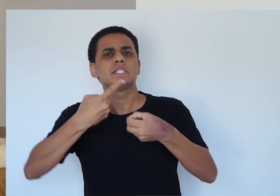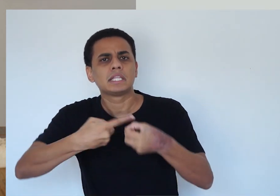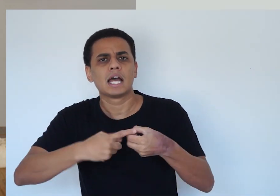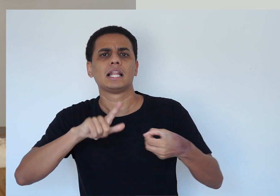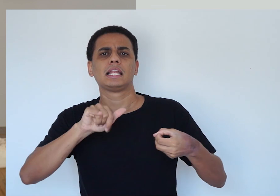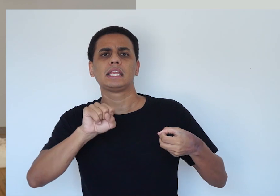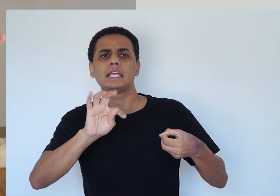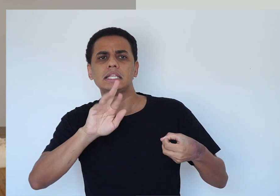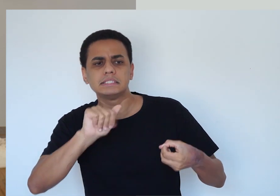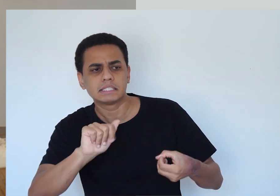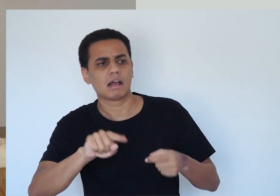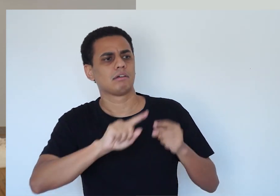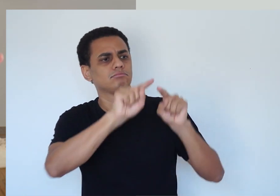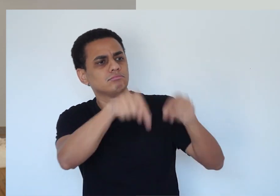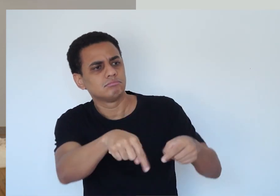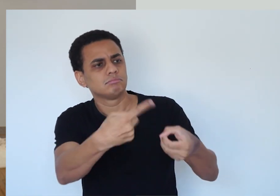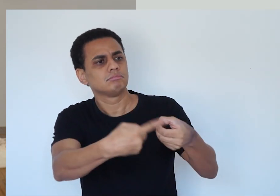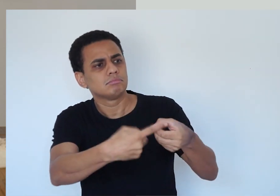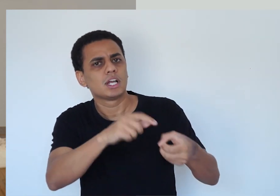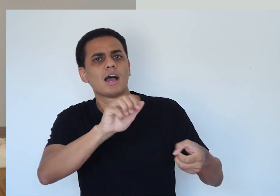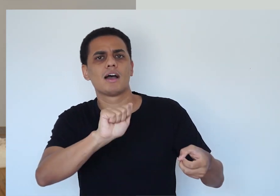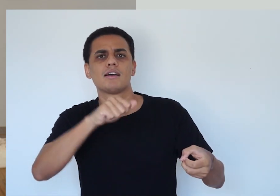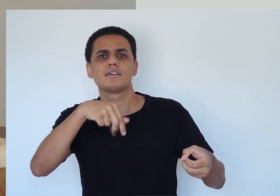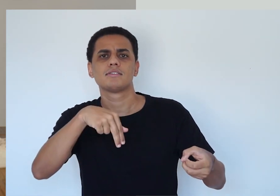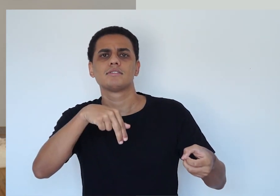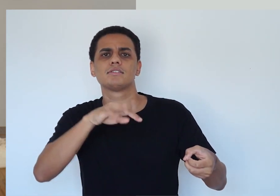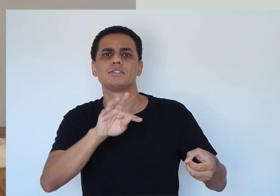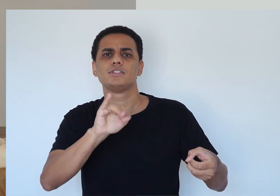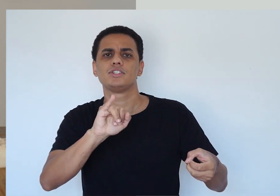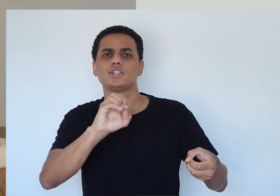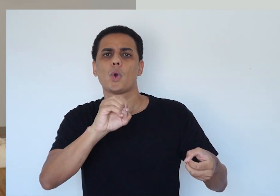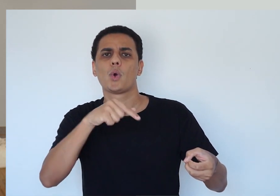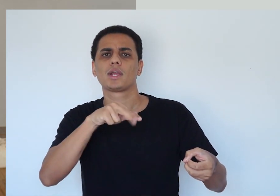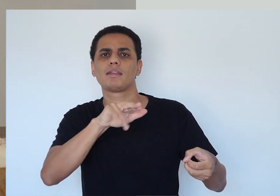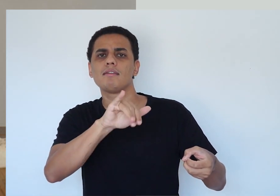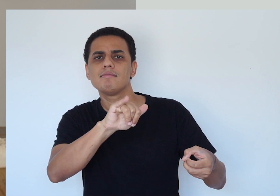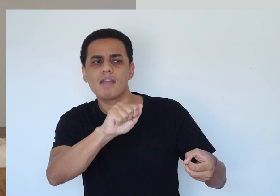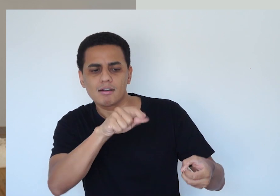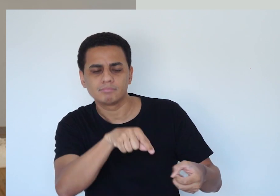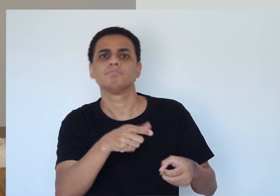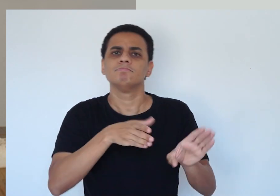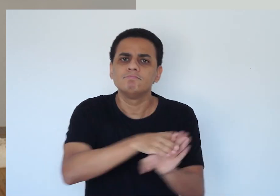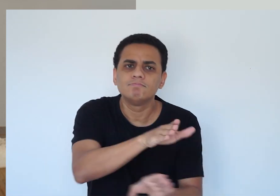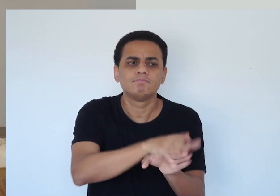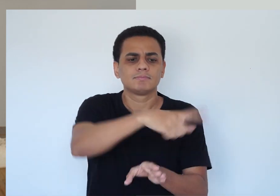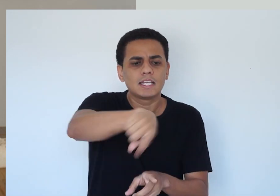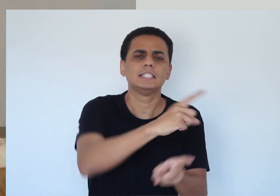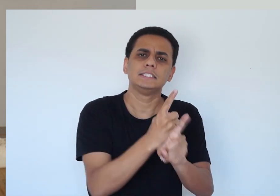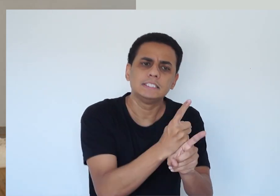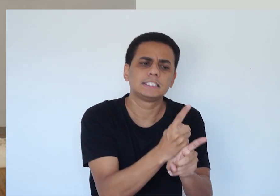para Listra, para Icônio, para Antioquia, e o texto diz assim: fortalecendo os discípulos